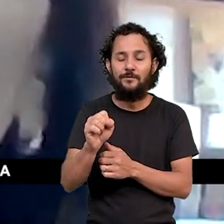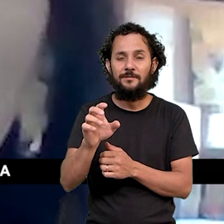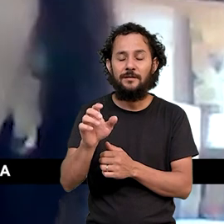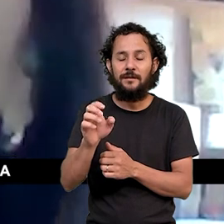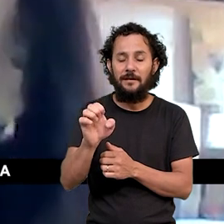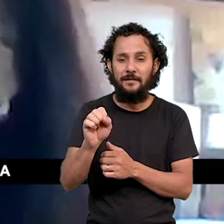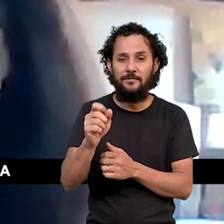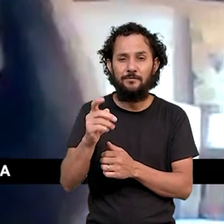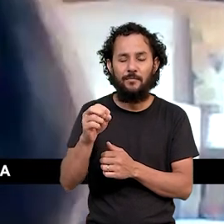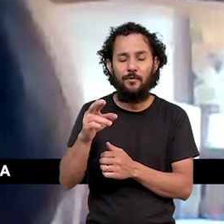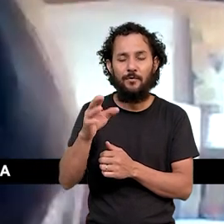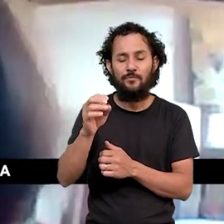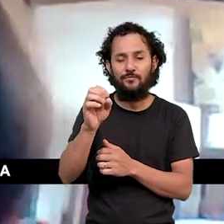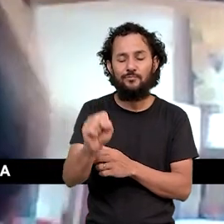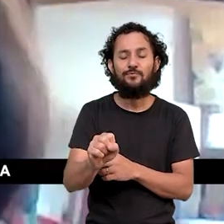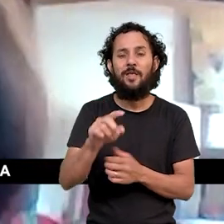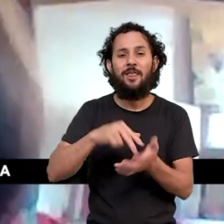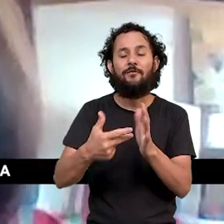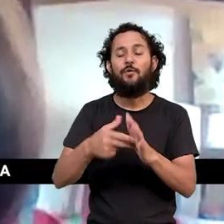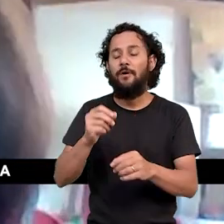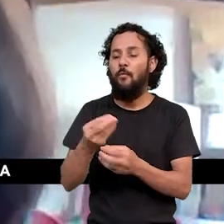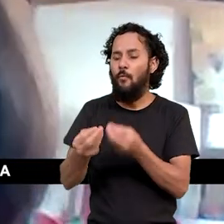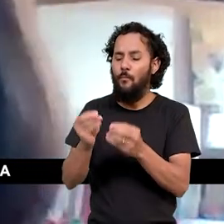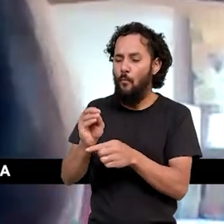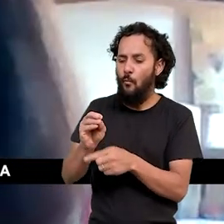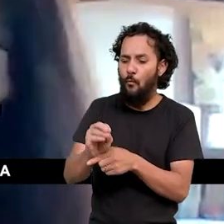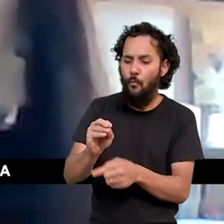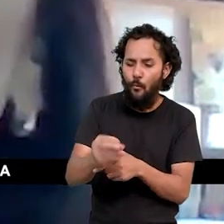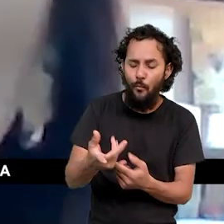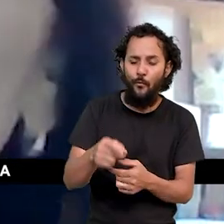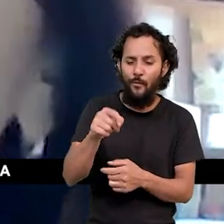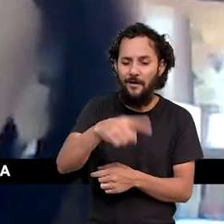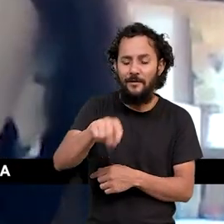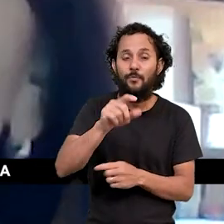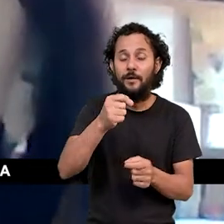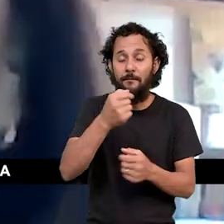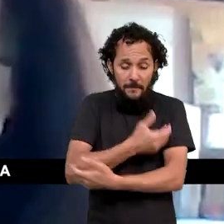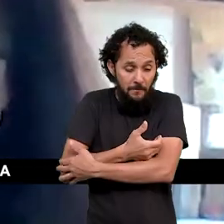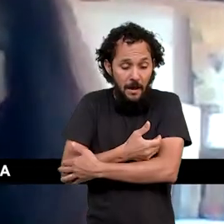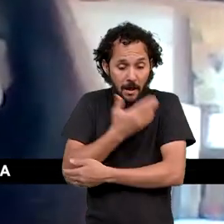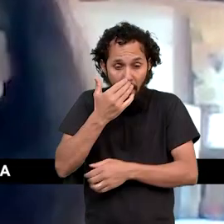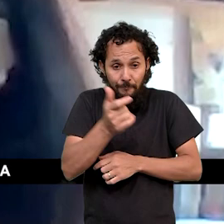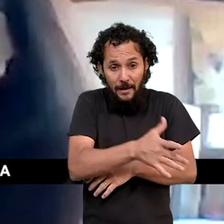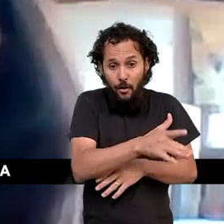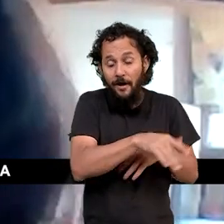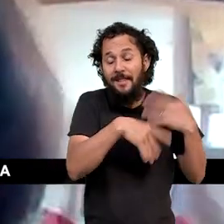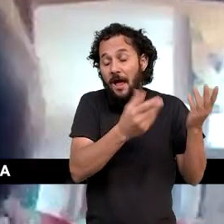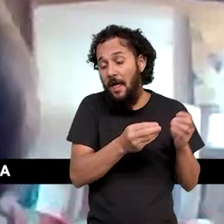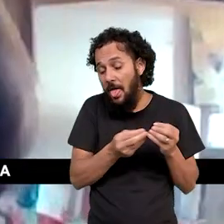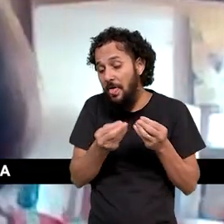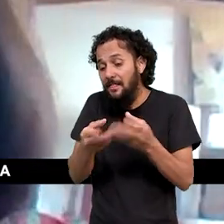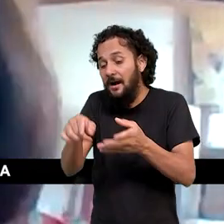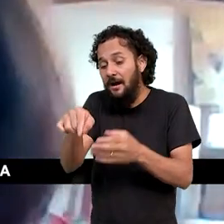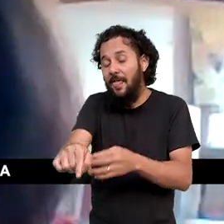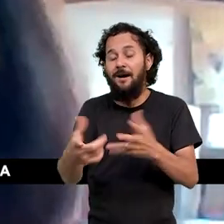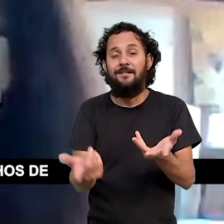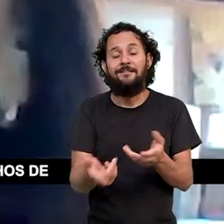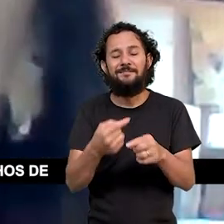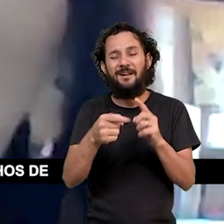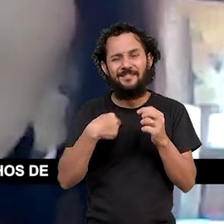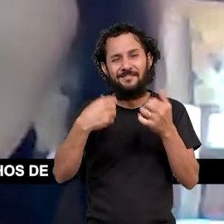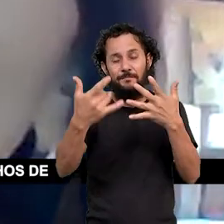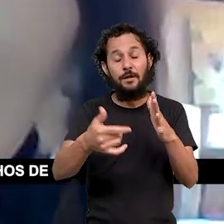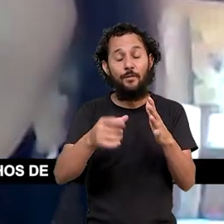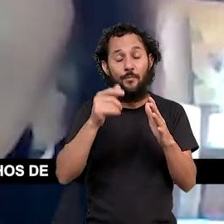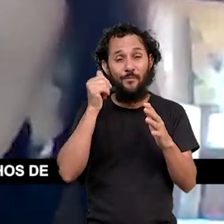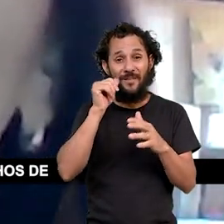um espaço para o cuidado dos bebês abandonados, né? Muitas vezes, como eu disse para